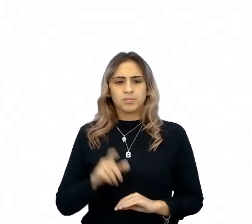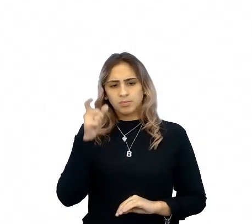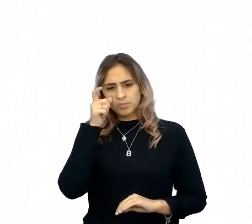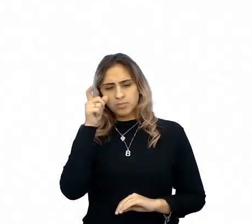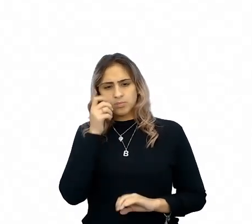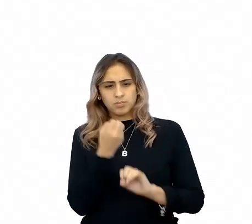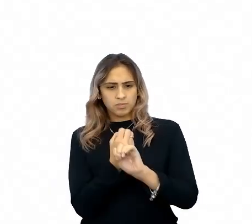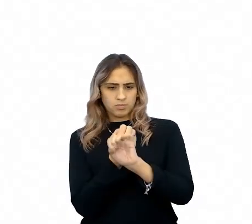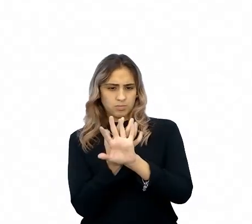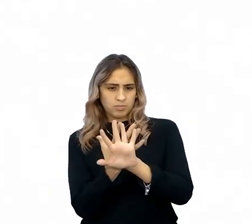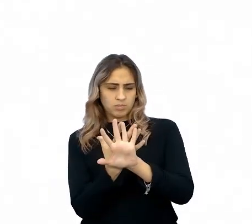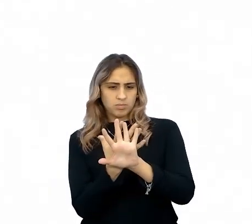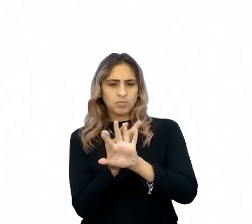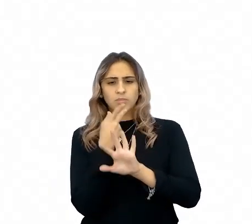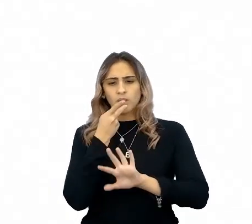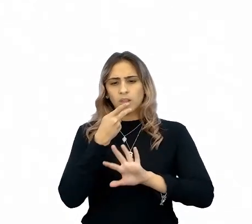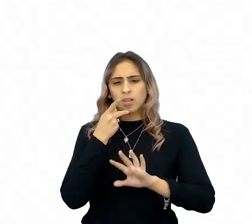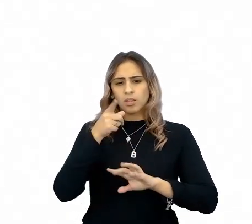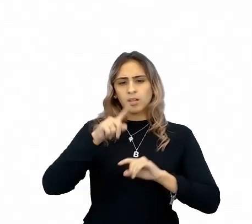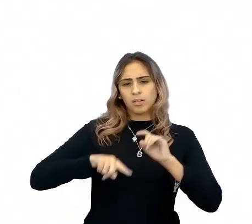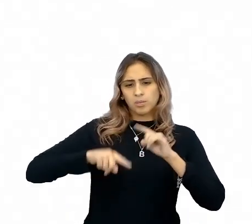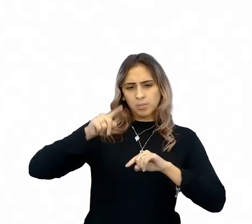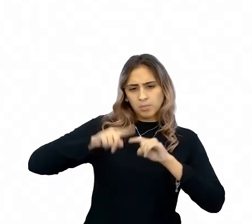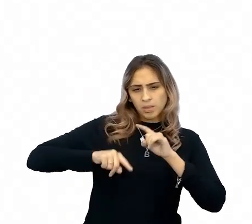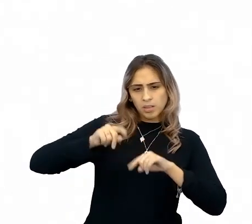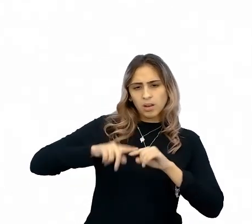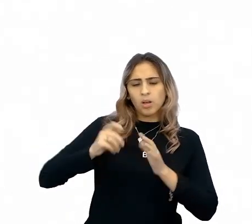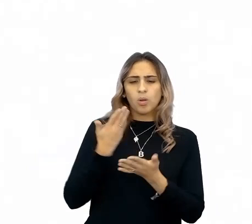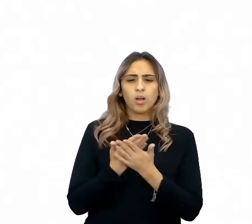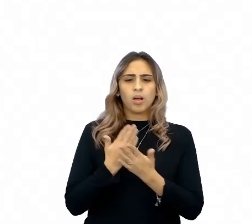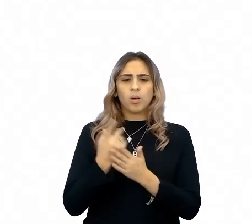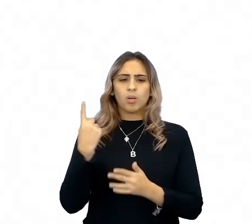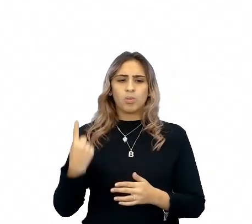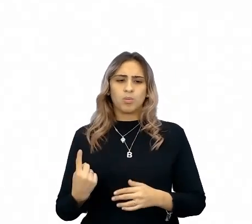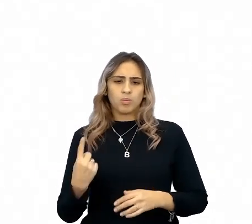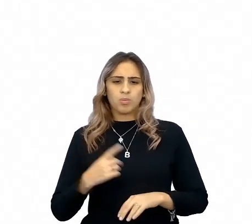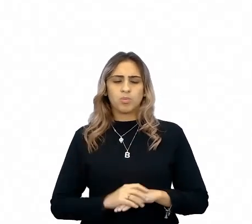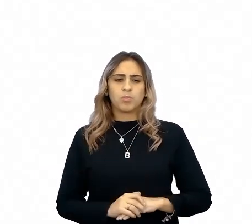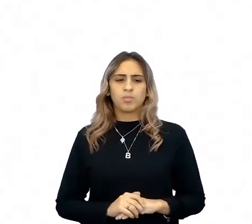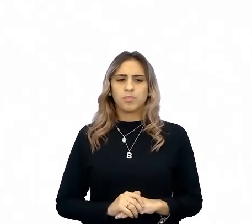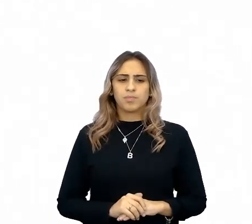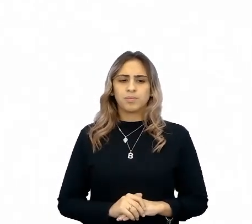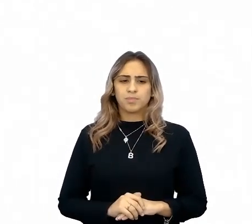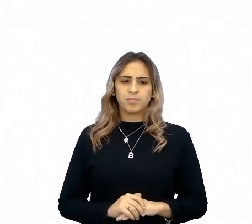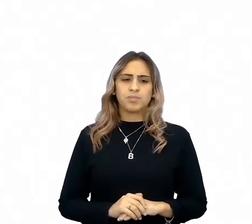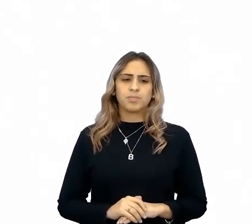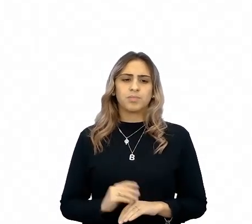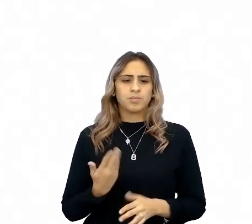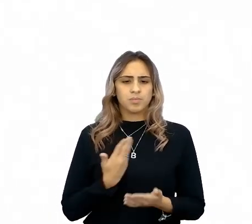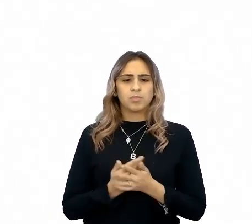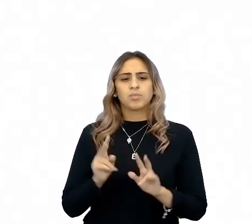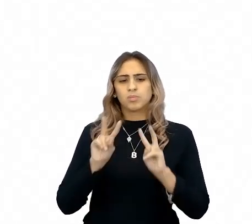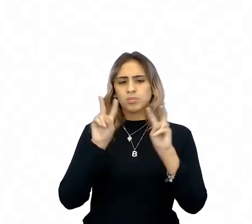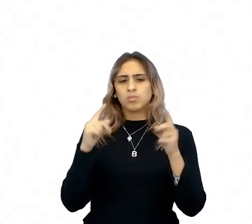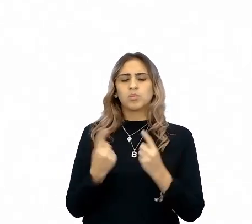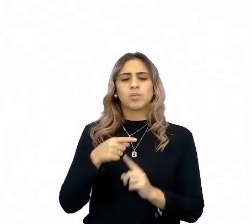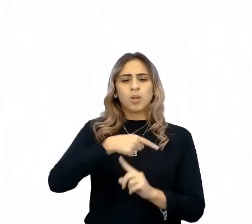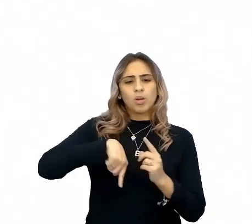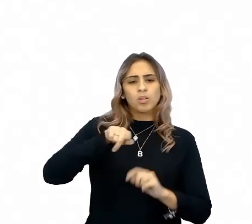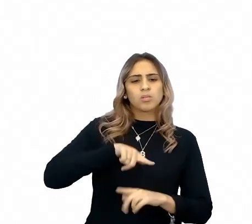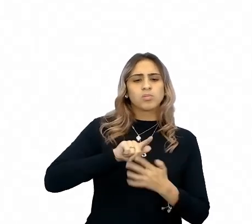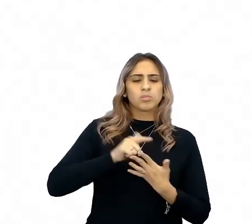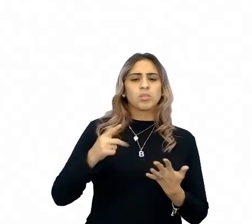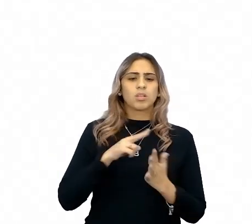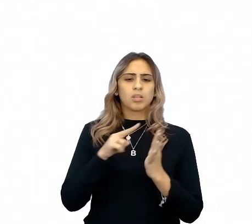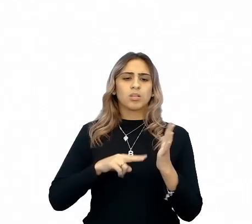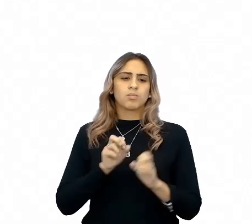Assistir à videoconferência mencionada no material, lá na aula 1, e estudem sobre roda de jornal e